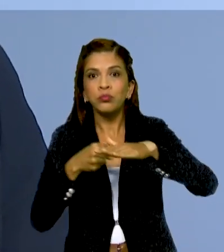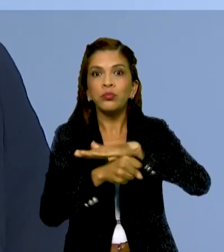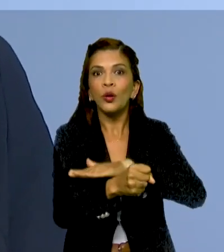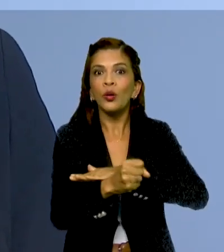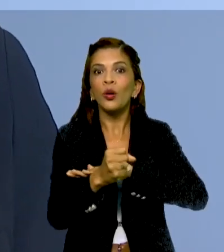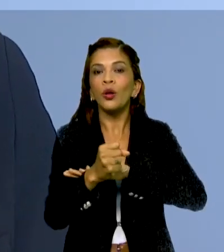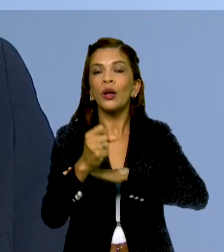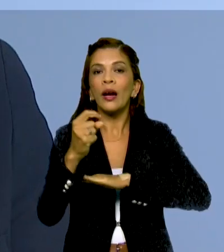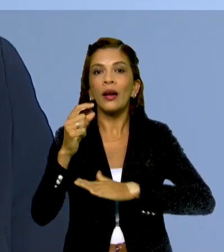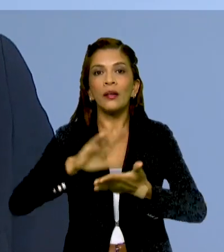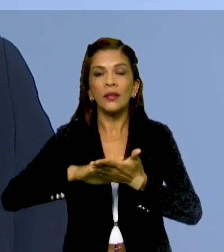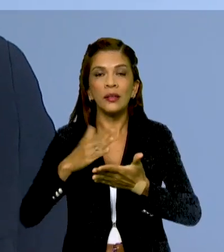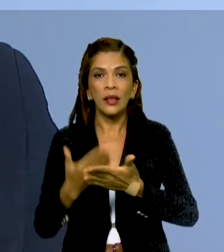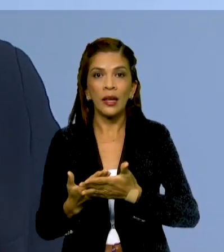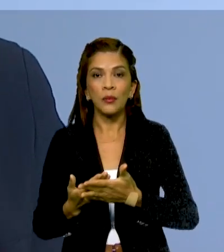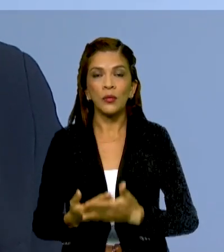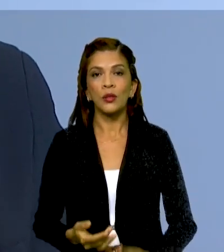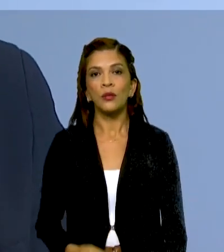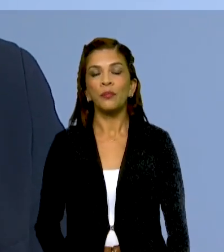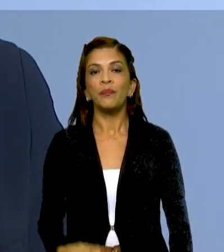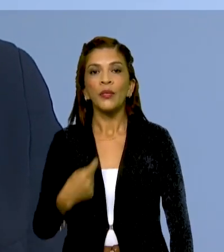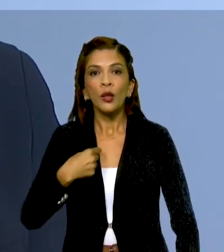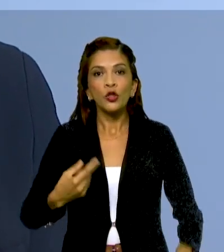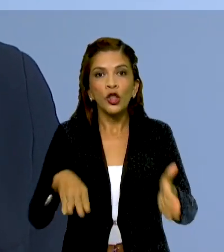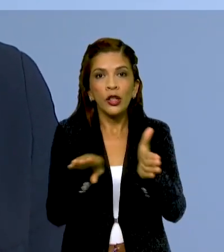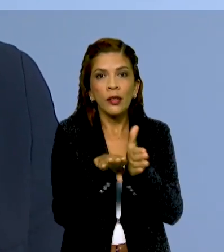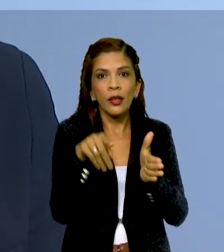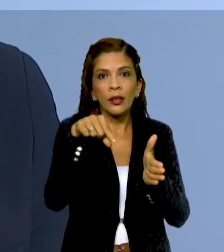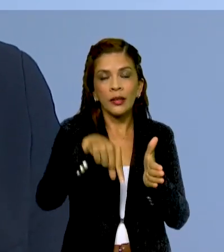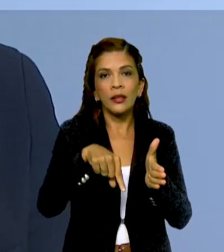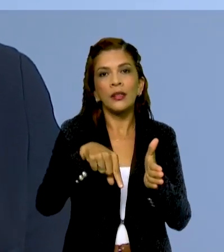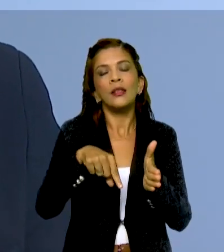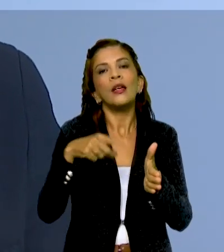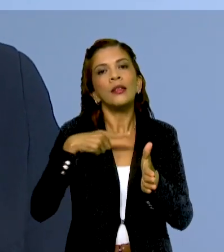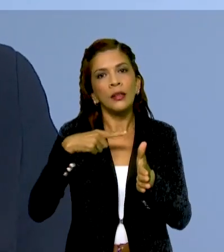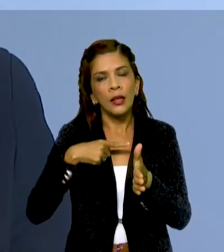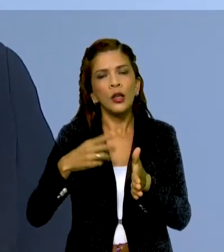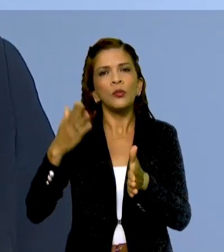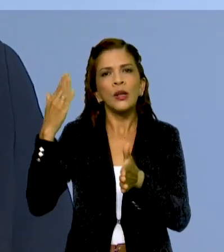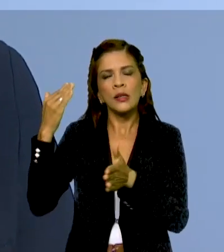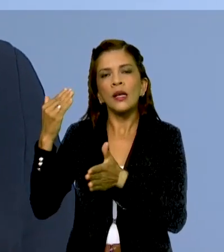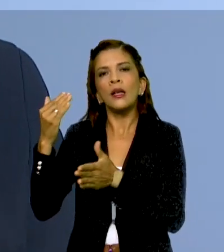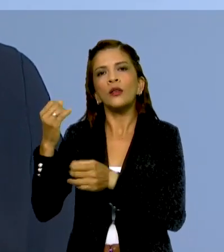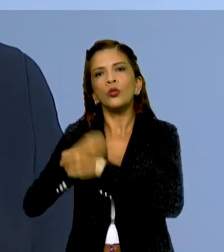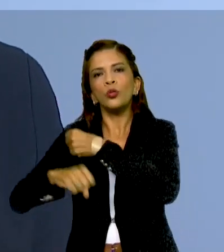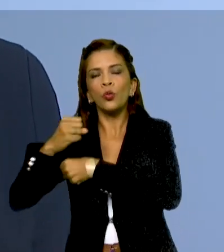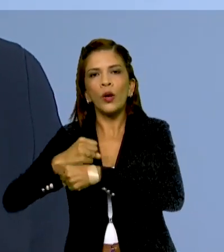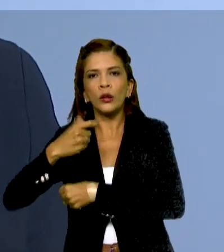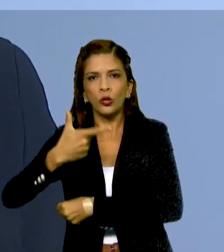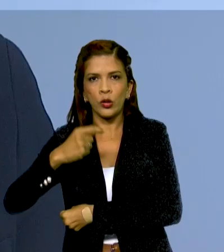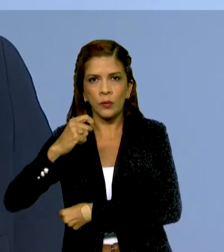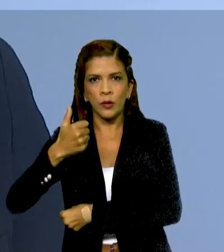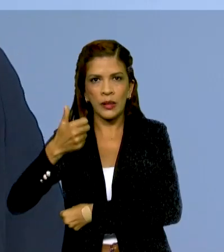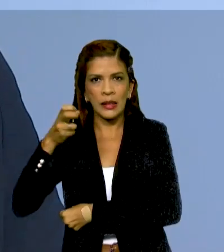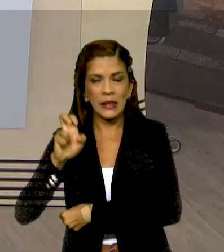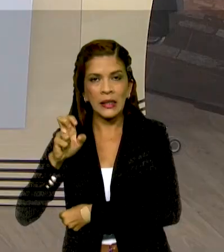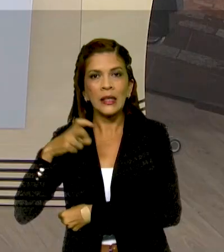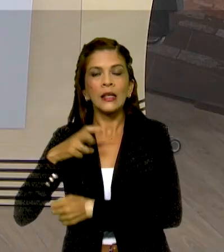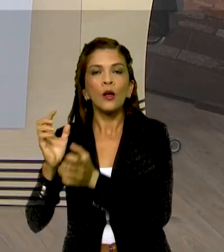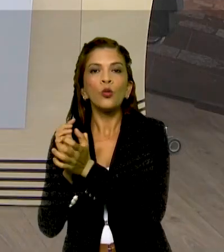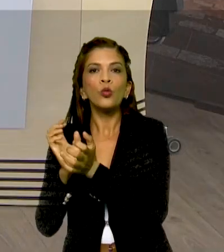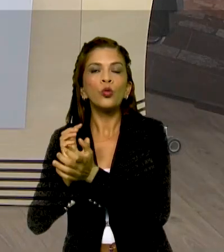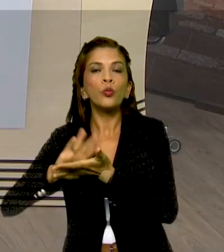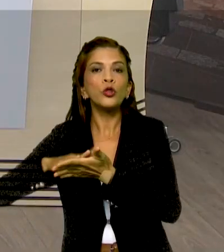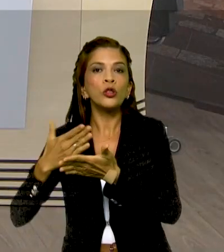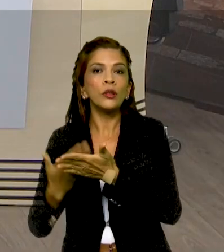aqui, eu pelo menos havia uma equipe que havia entrado em 2015, no primeiro concurso que teve vaga para intérpretes, e eles começaram